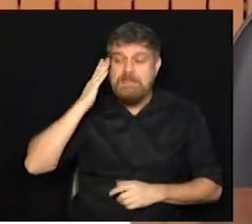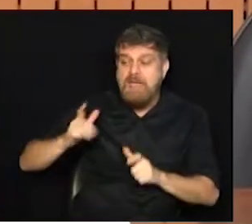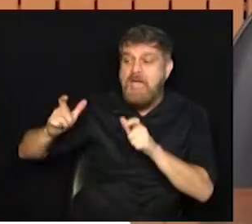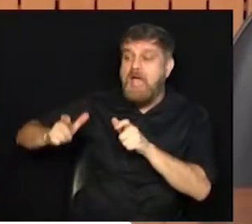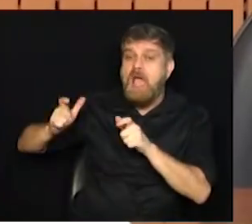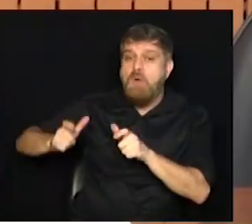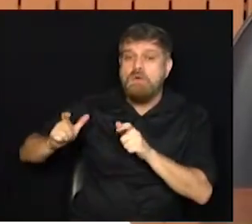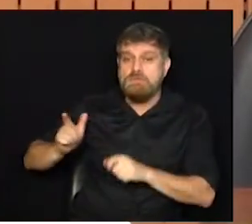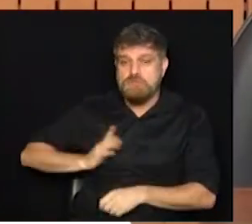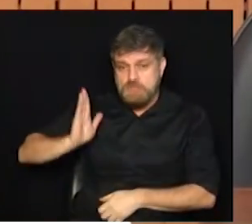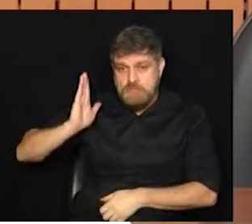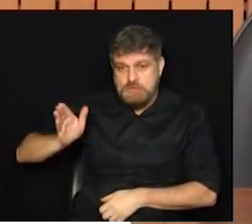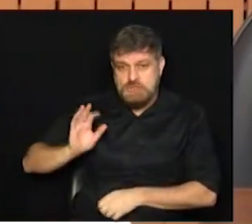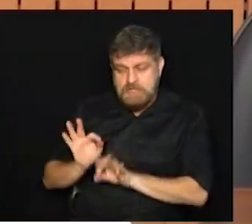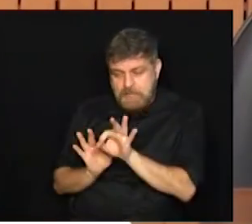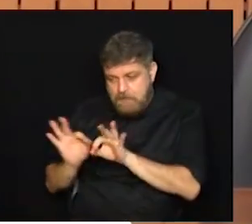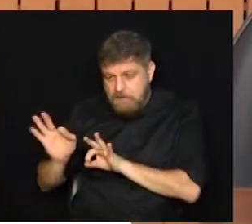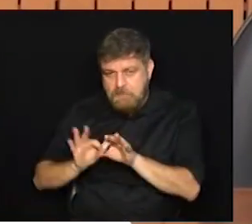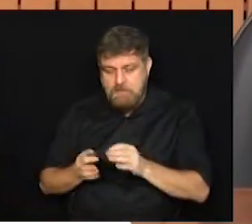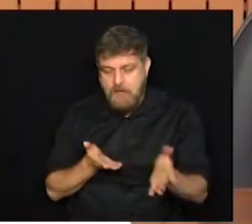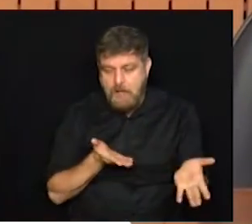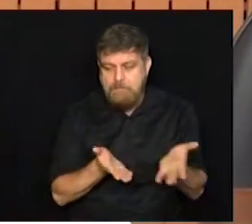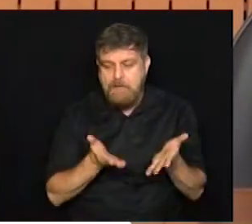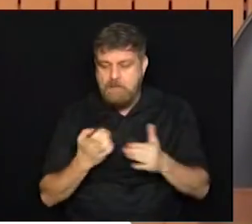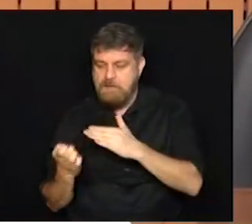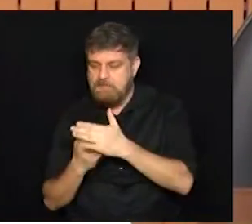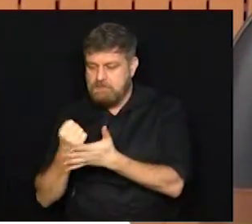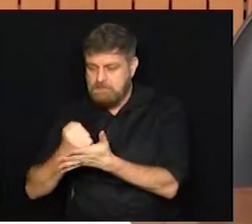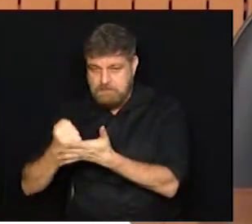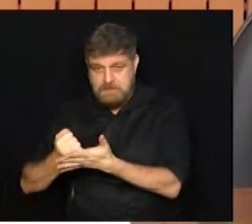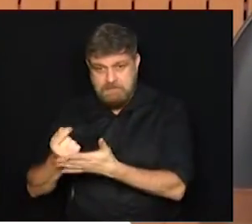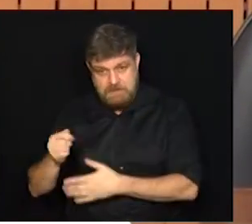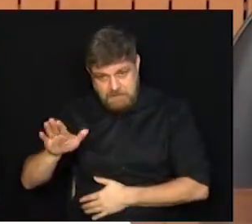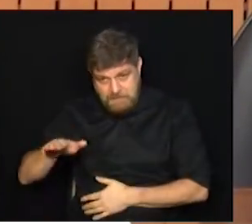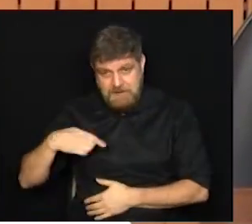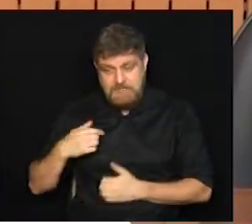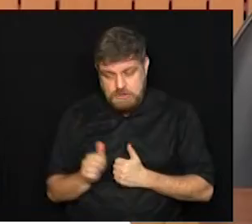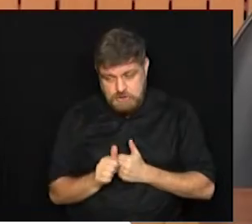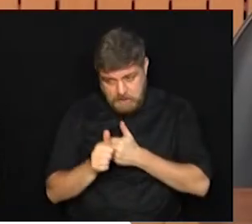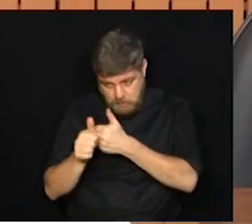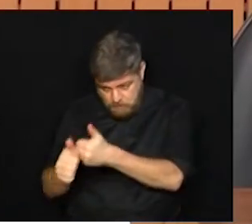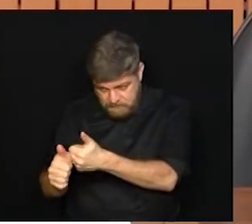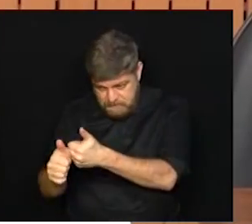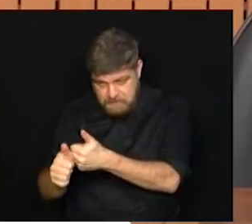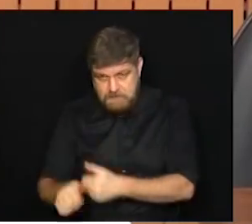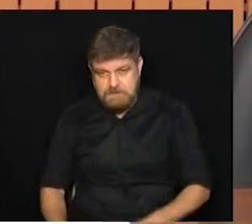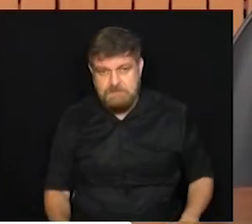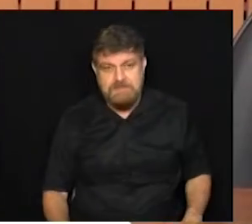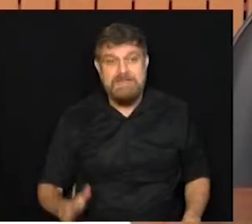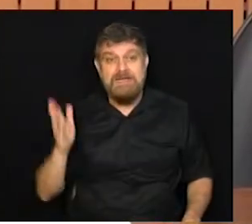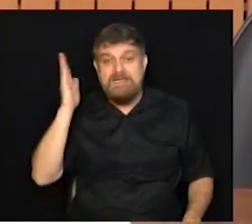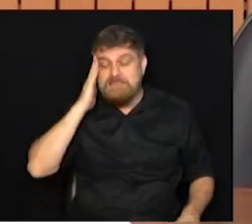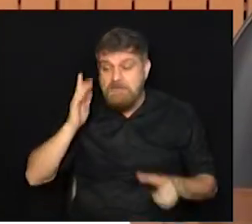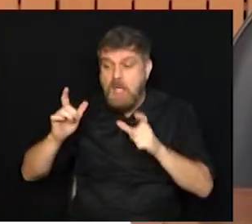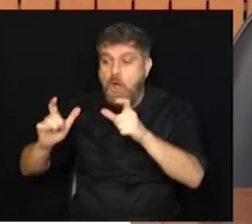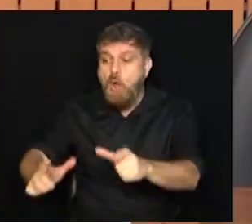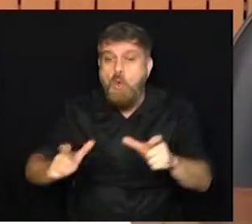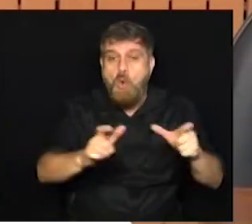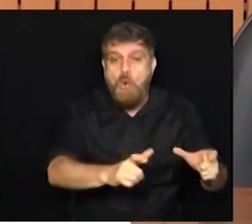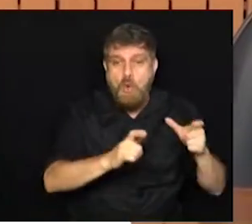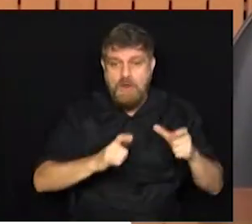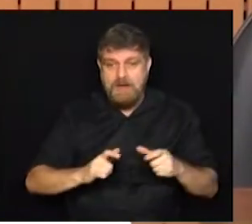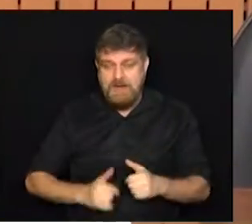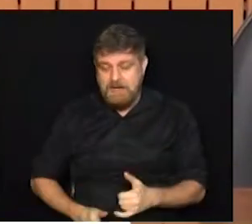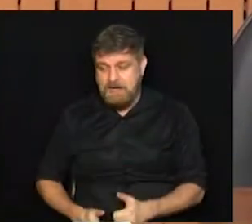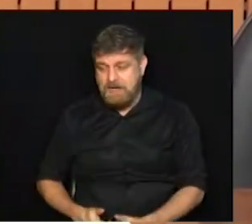sendo projetado ou licitado, para a gente também poder depois ir acompanhando. Mas quando tiver